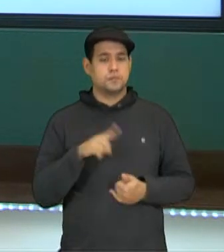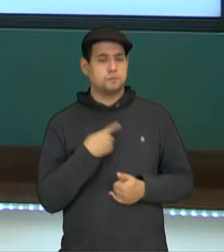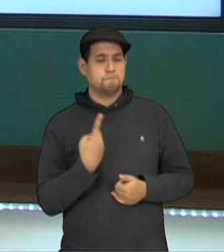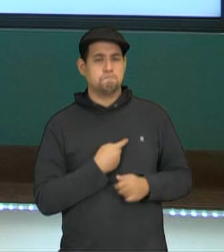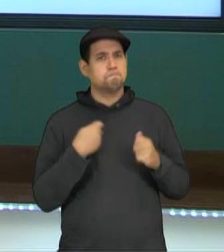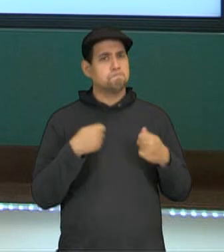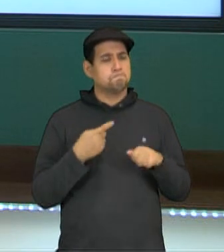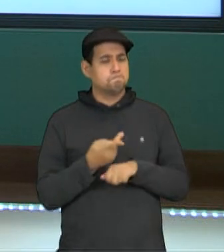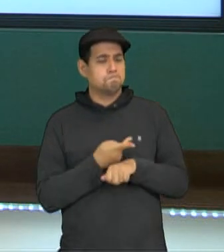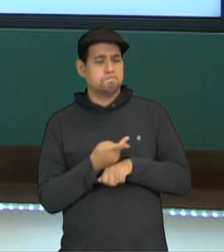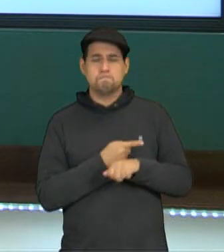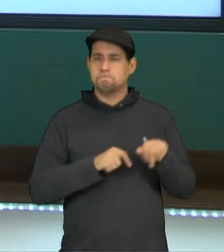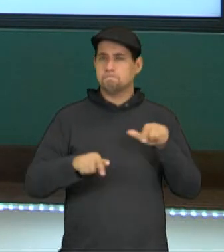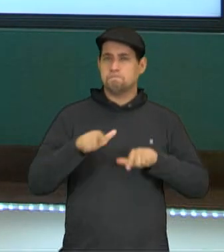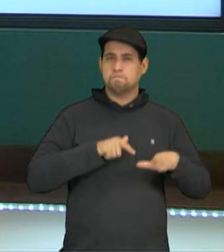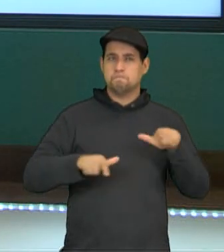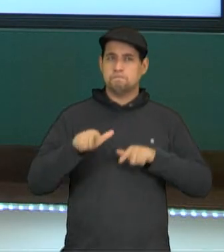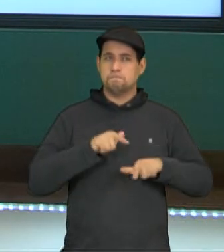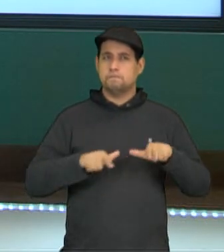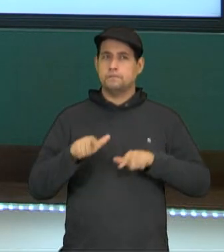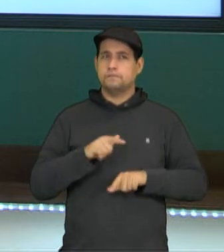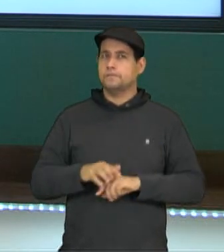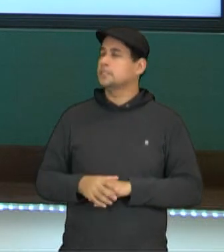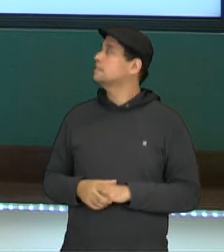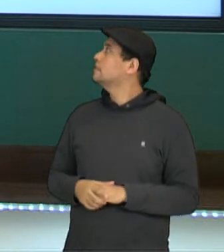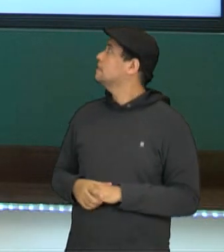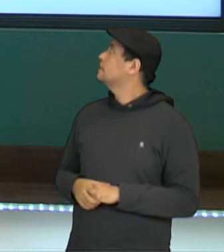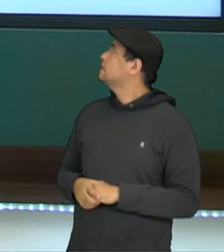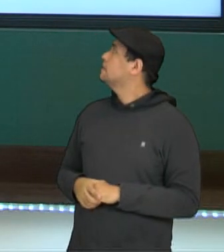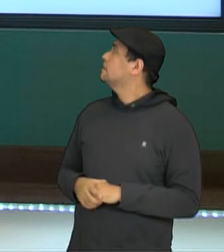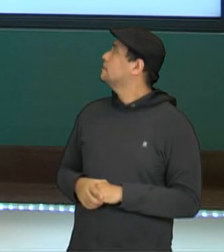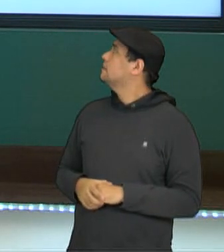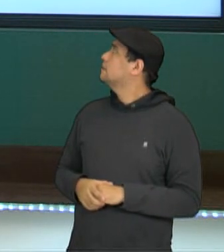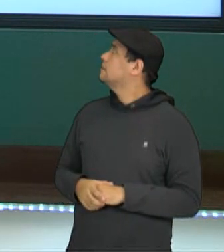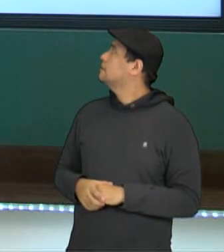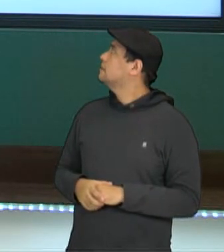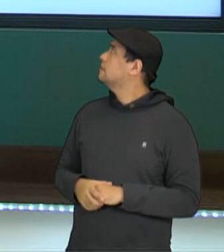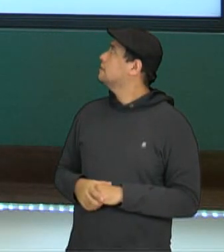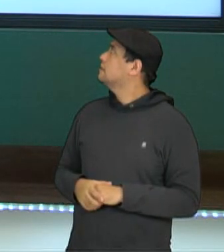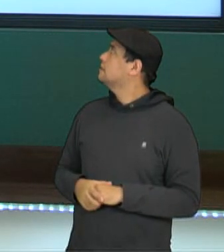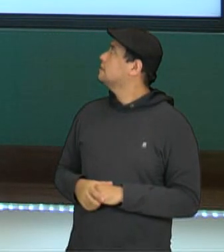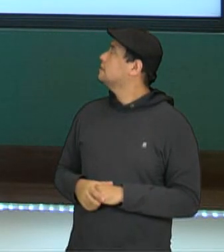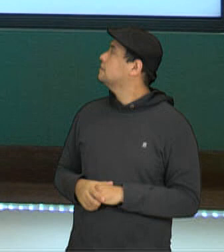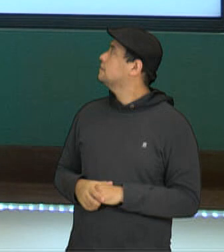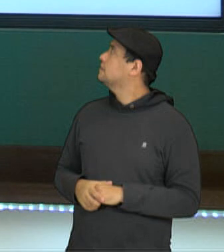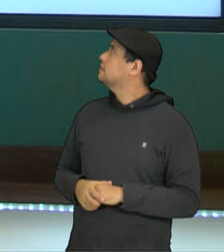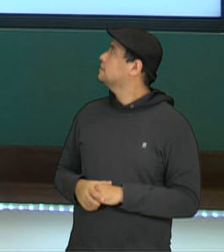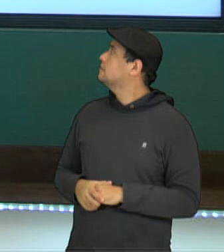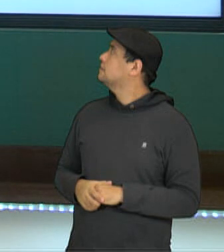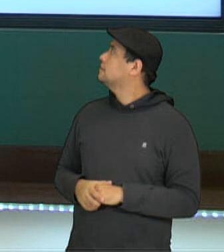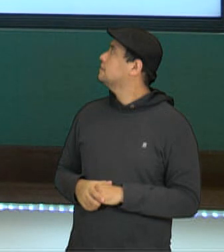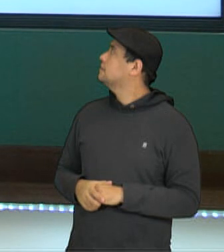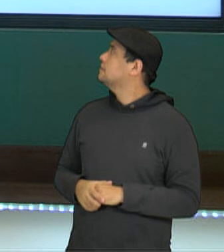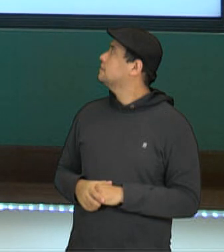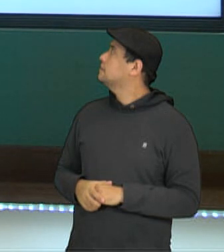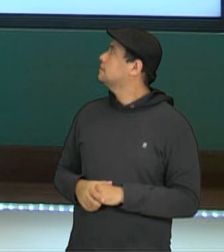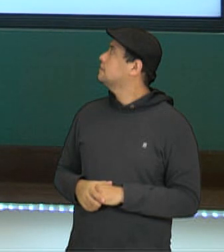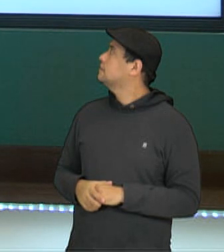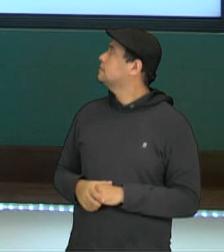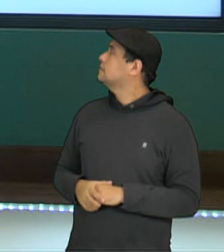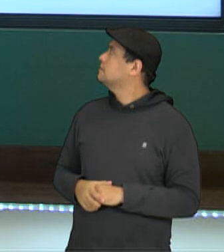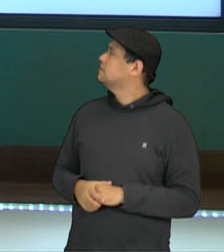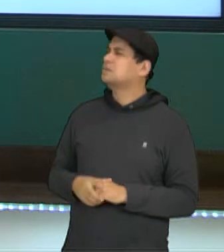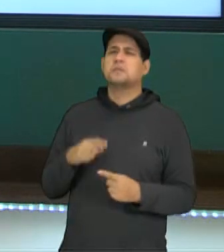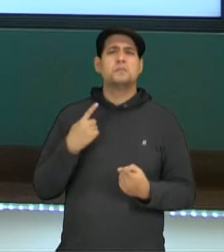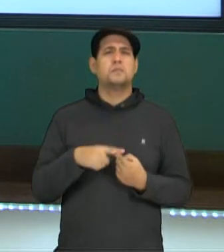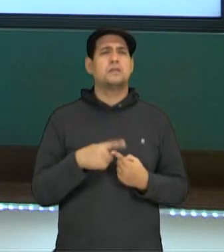precisamos procurar um emprego. My friends told me they would look for a job. Will vira would. Por que